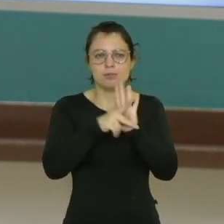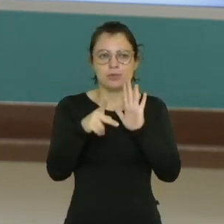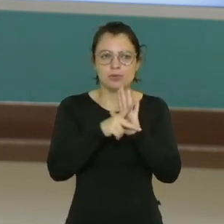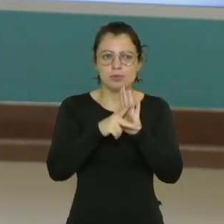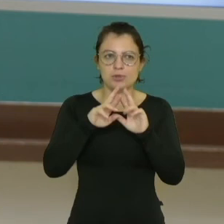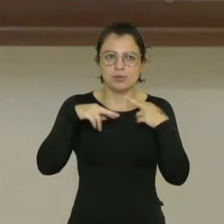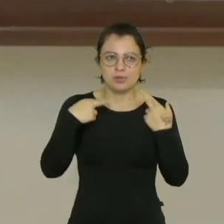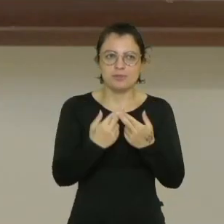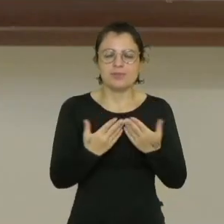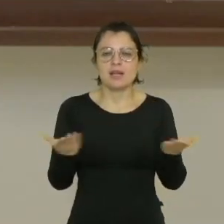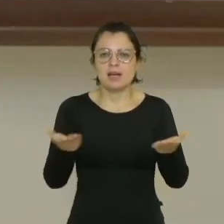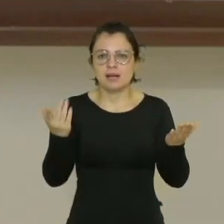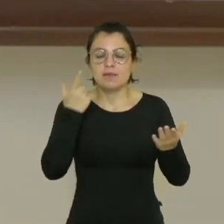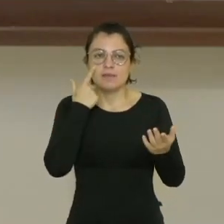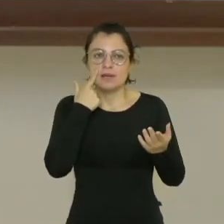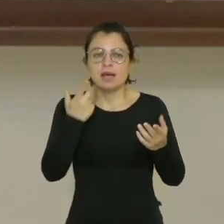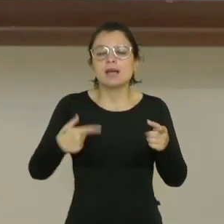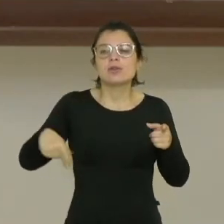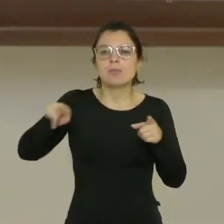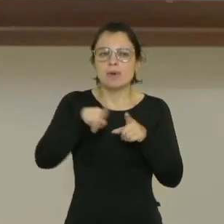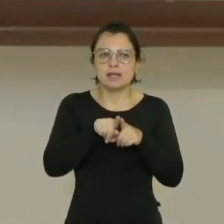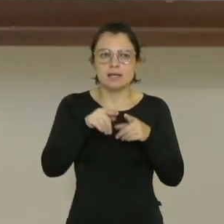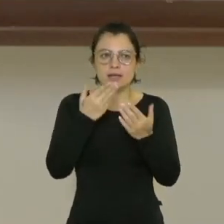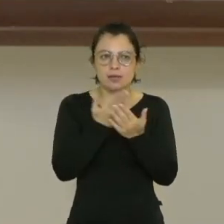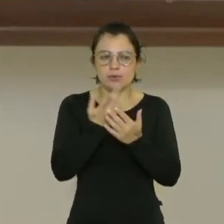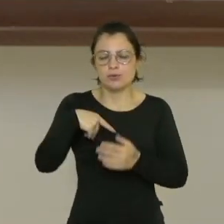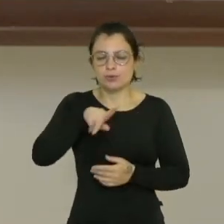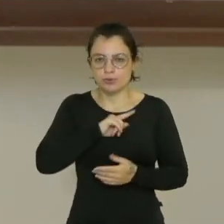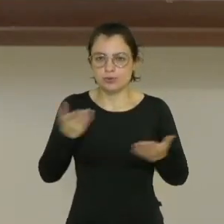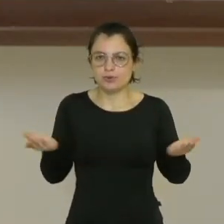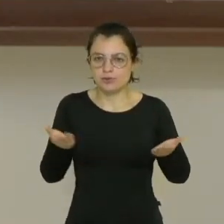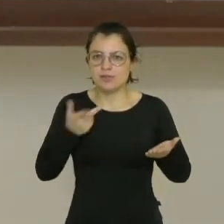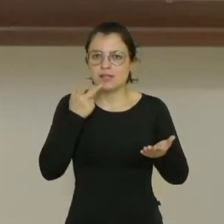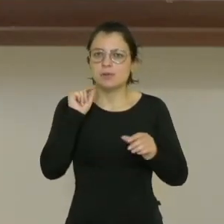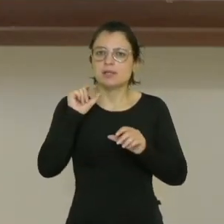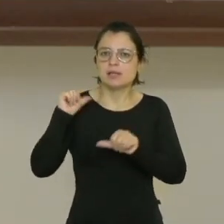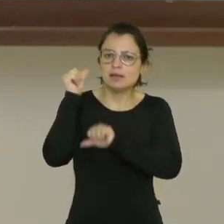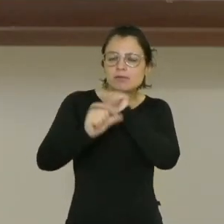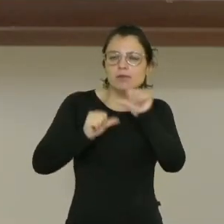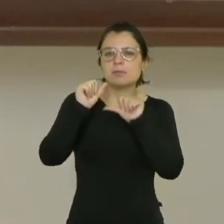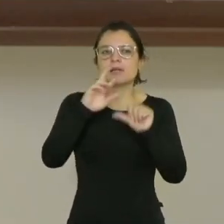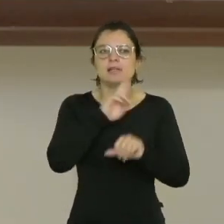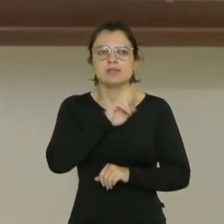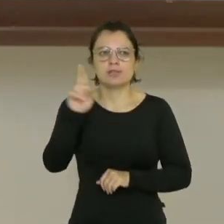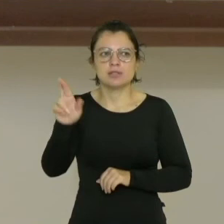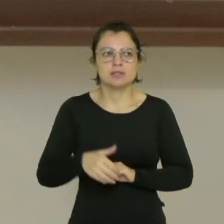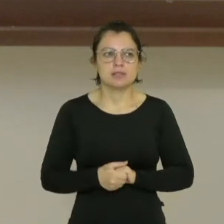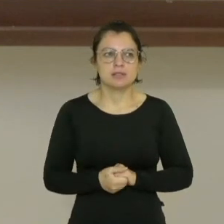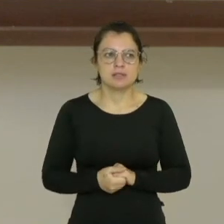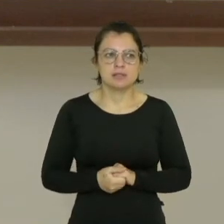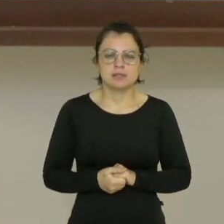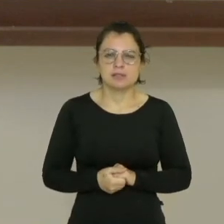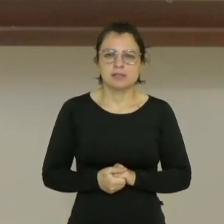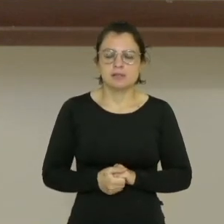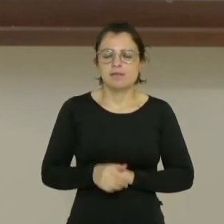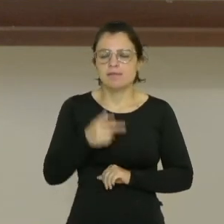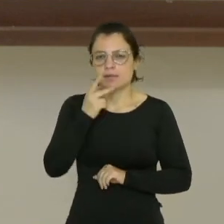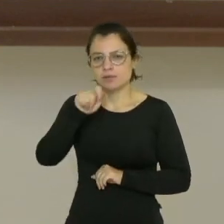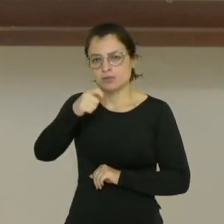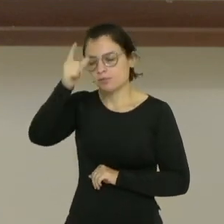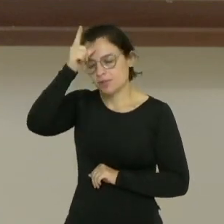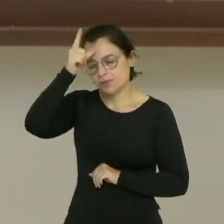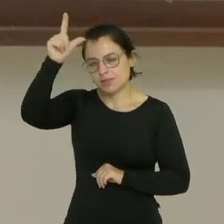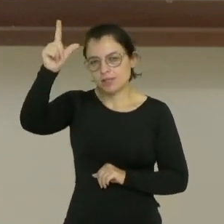do reino. Vamos fazer a retomada dessa aula. Então hoje nós falamos sobre a reforma religiosa, né? Martinho Lutero